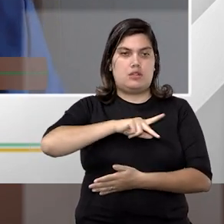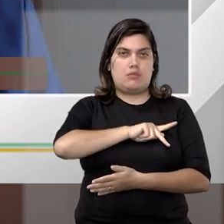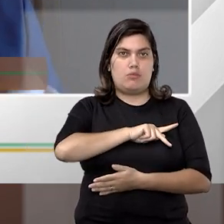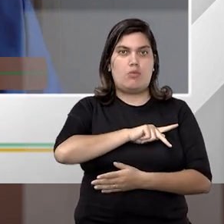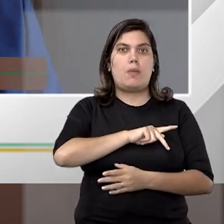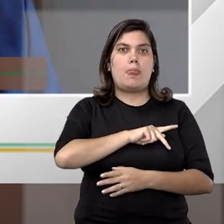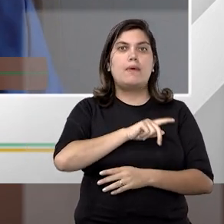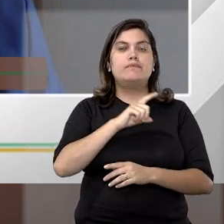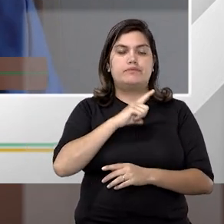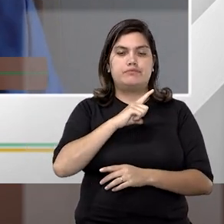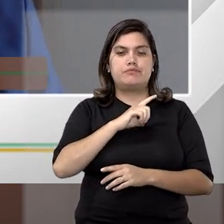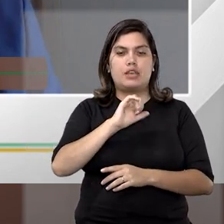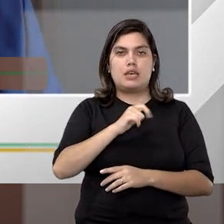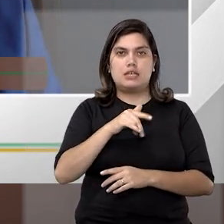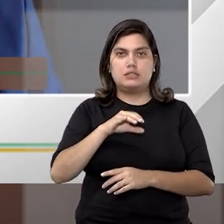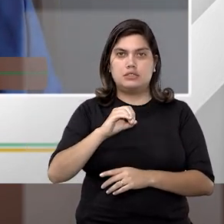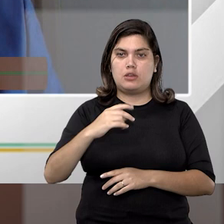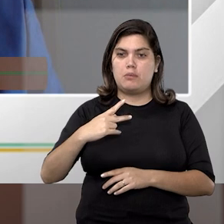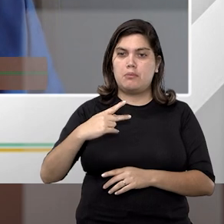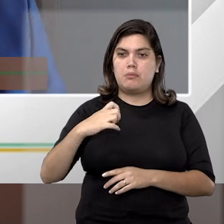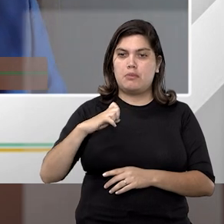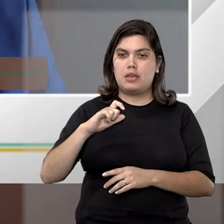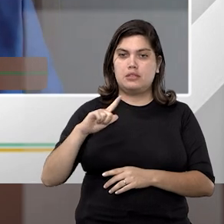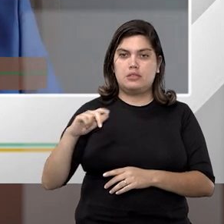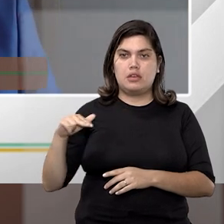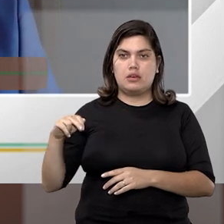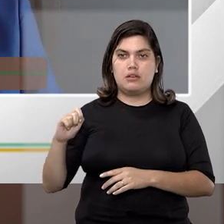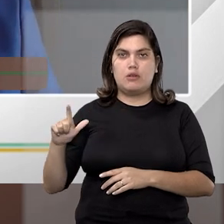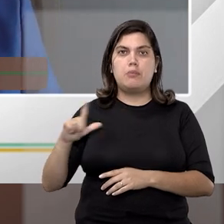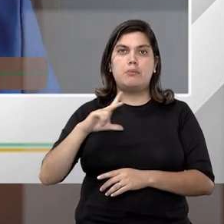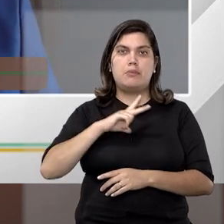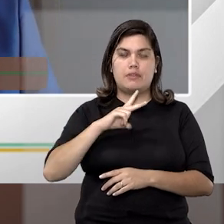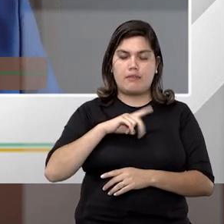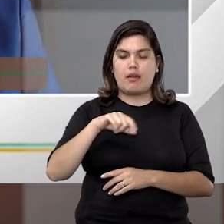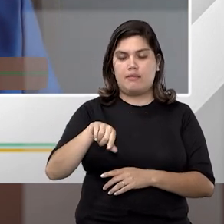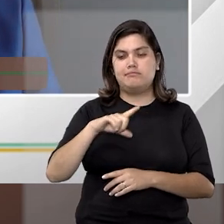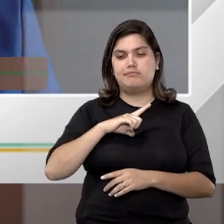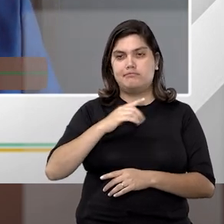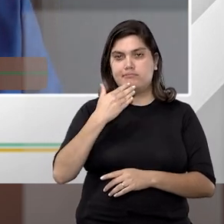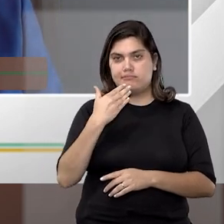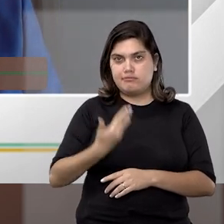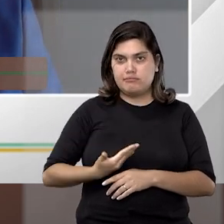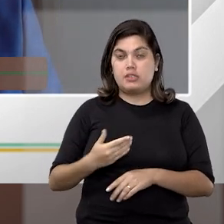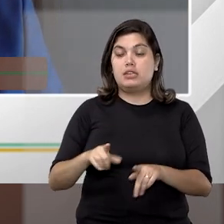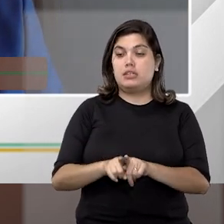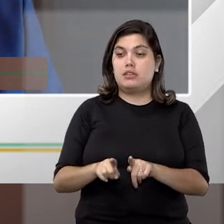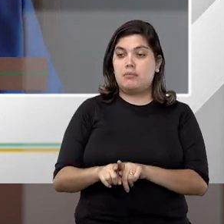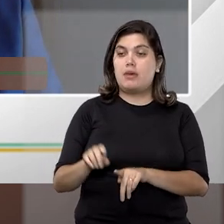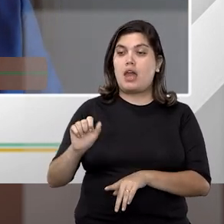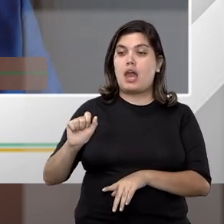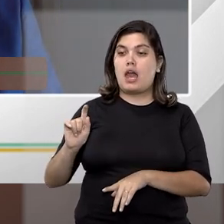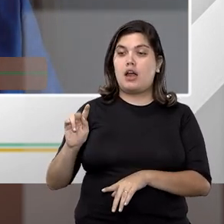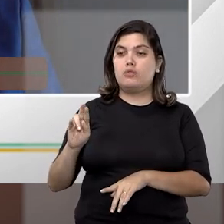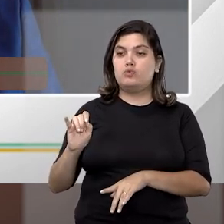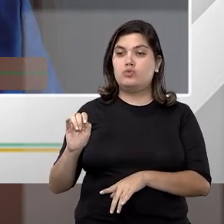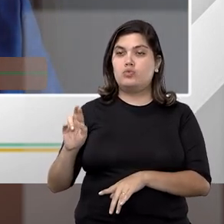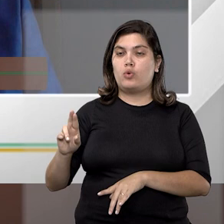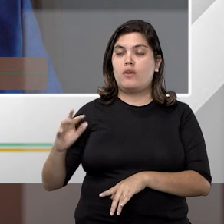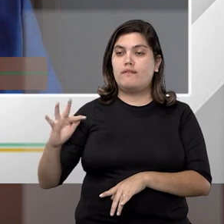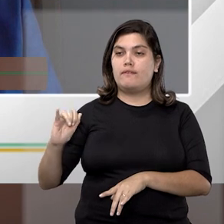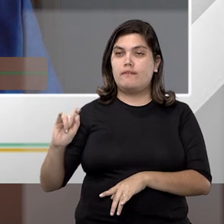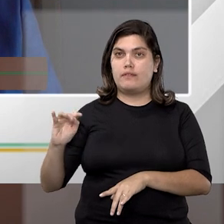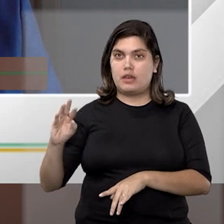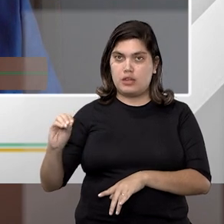entre o ministério público ou o titular da ação penal no caso da da queixa-crime ação penal privada é o querelante né e o chamado